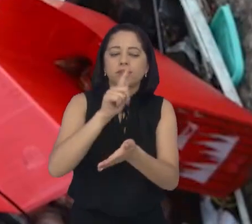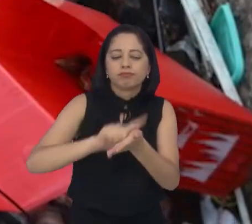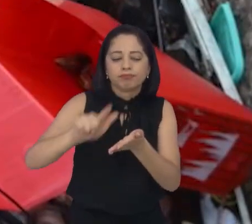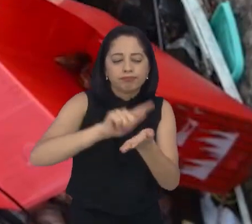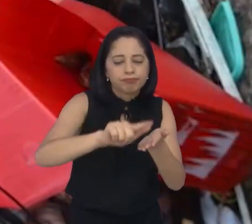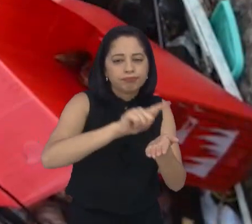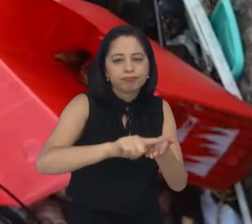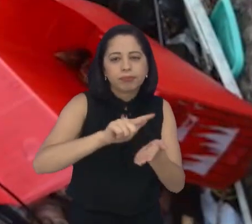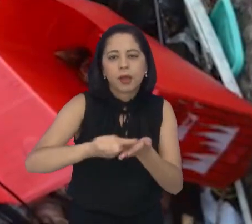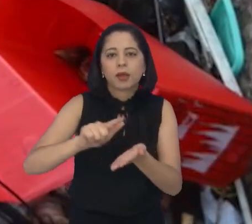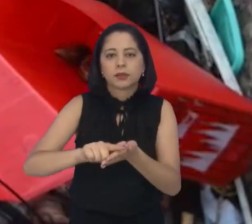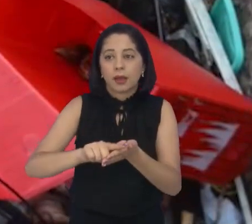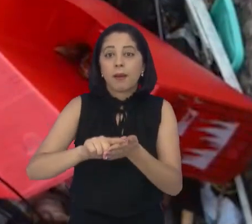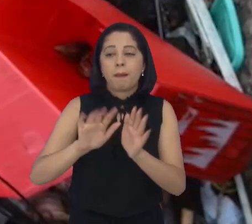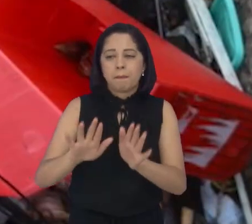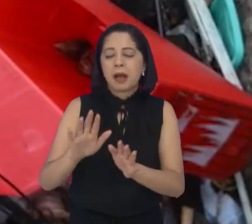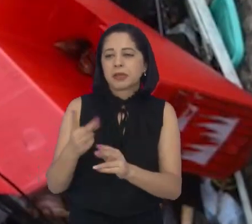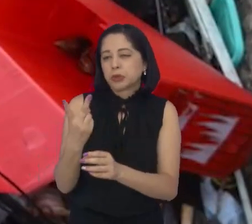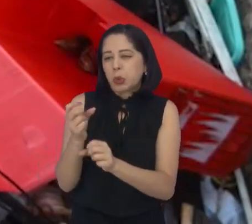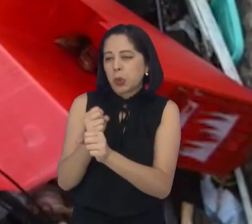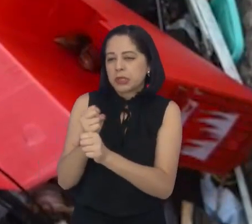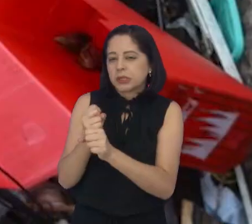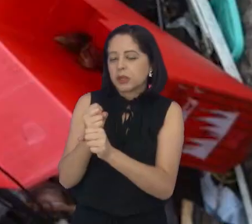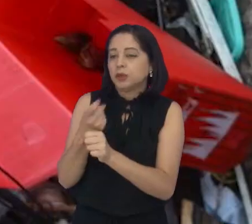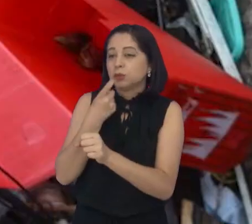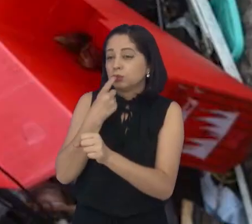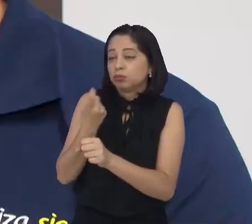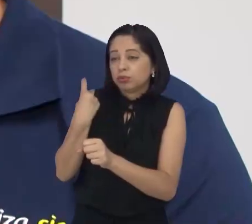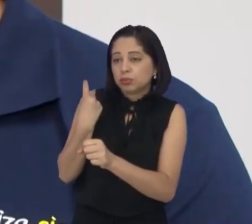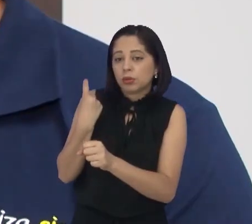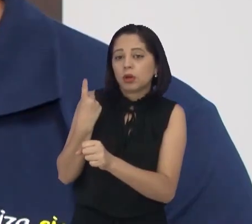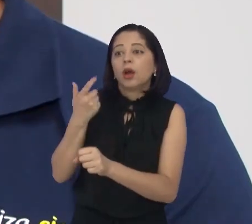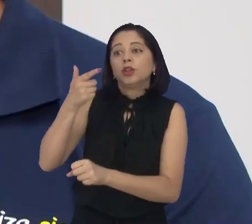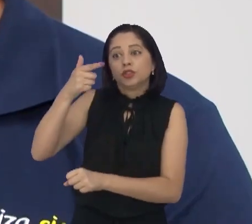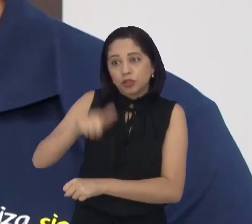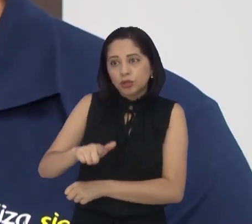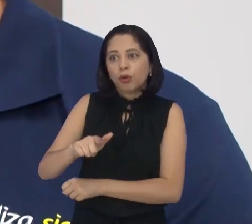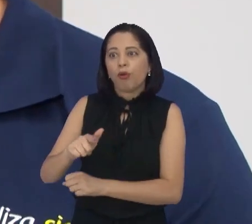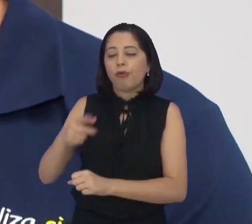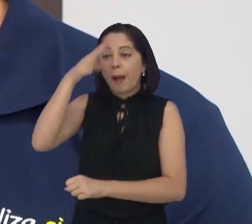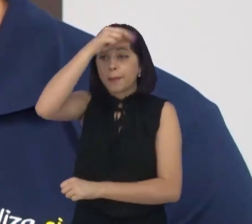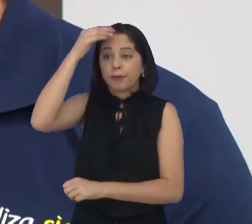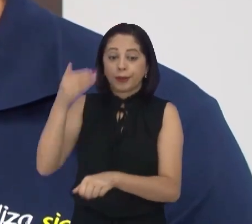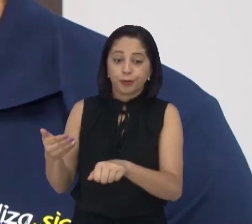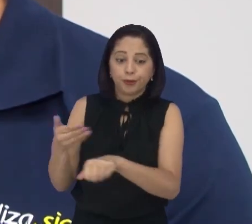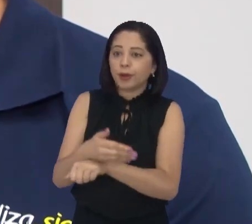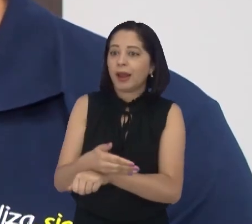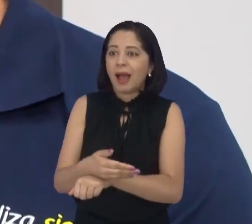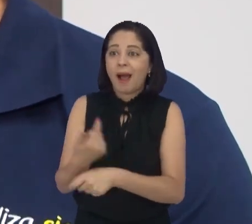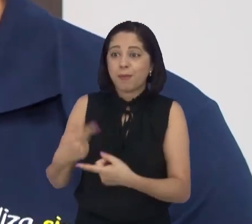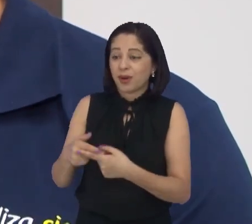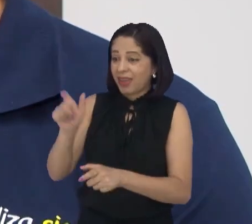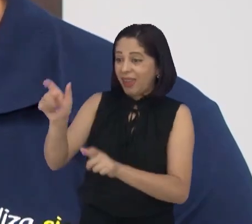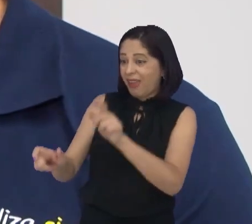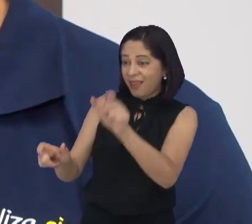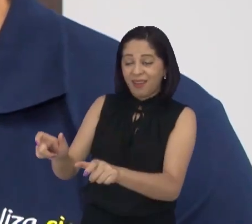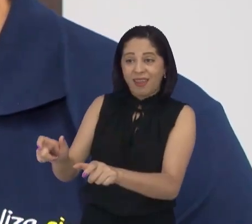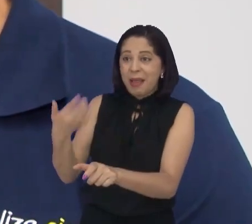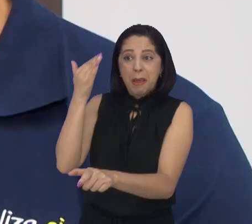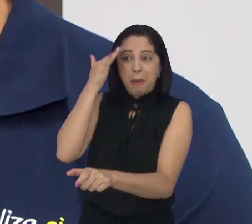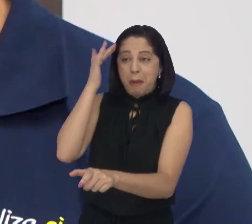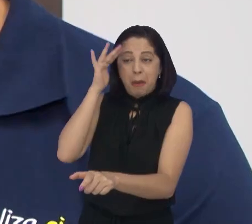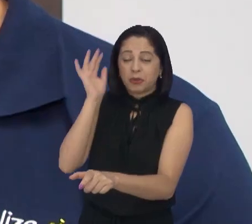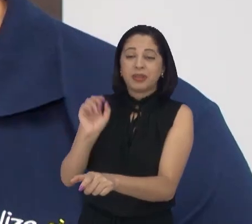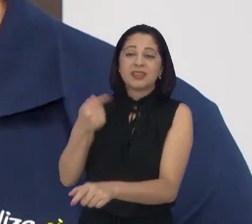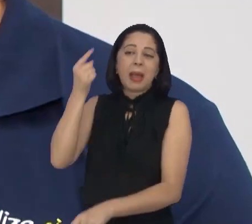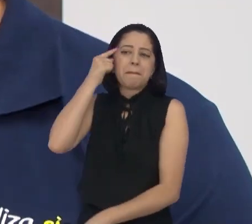anos e recentemente, né, uns 2 anos atrás, a prefeitura também precisou adentrar de novo, porque era um casal que não entendia ali as dificuldades, né? Então